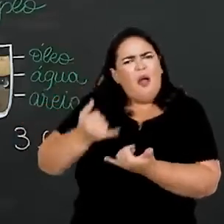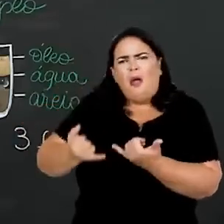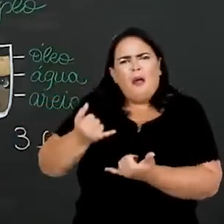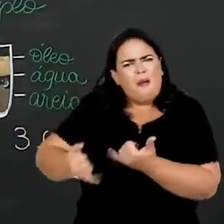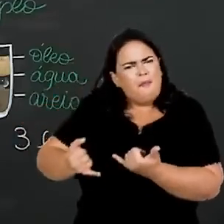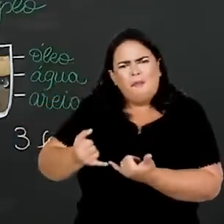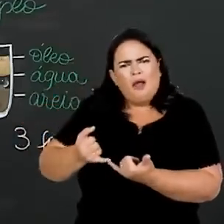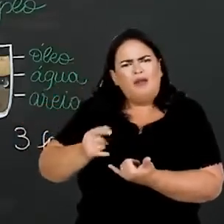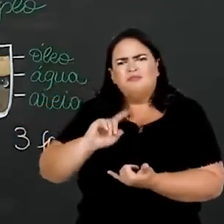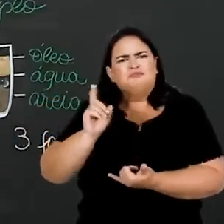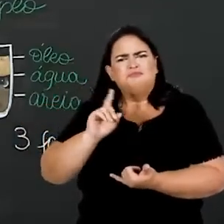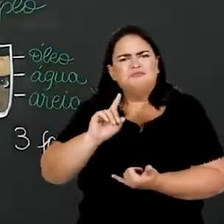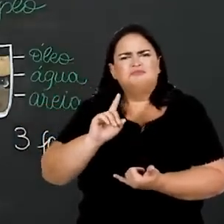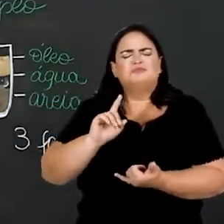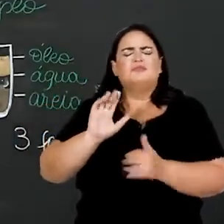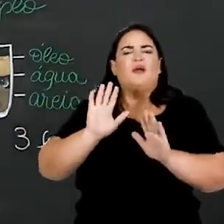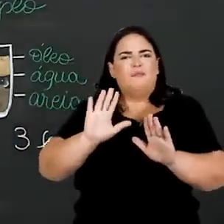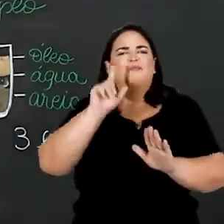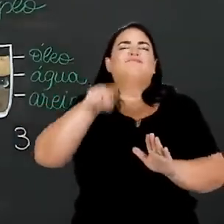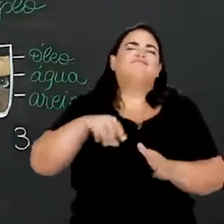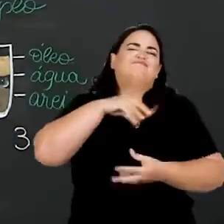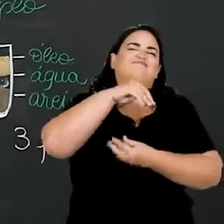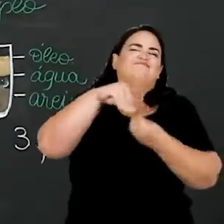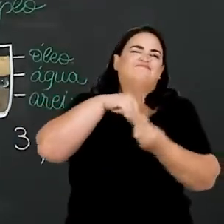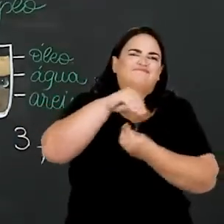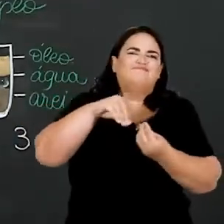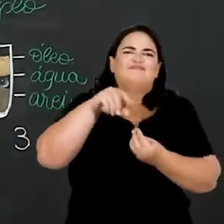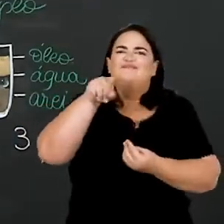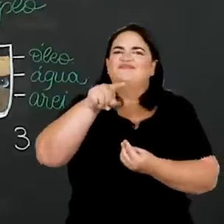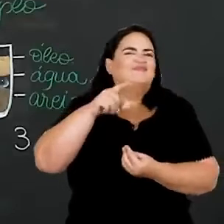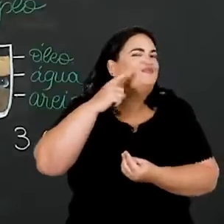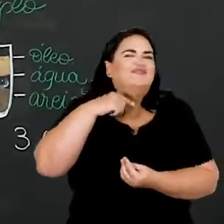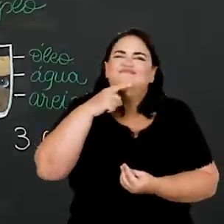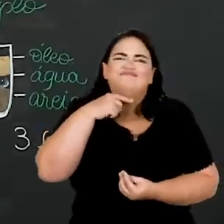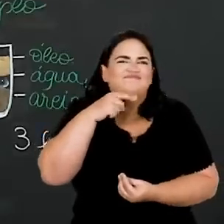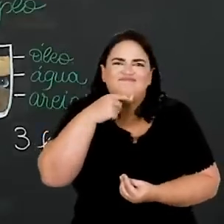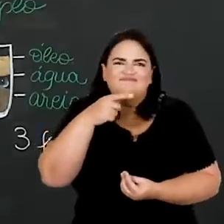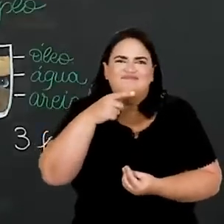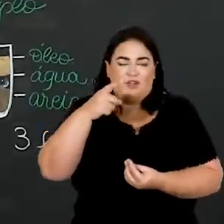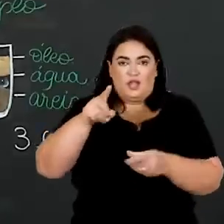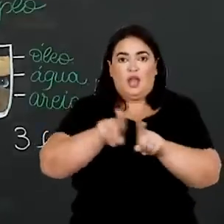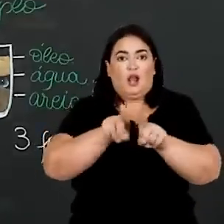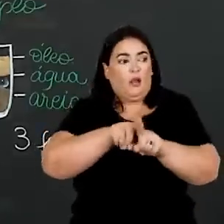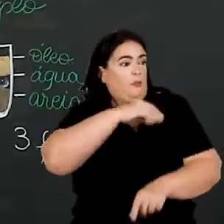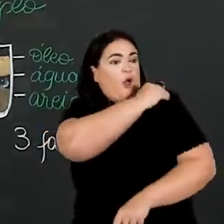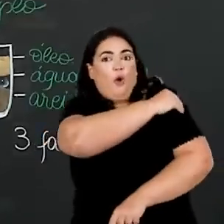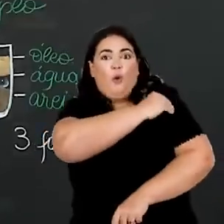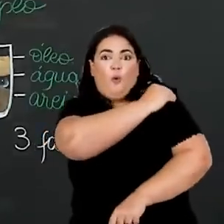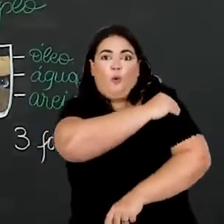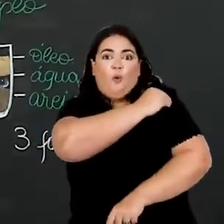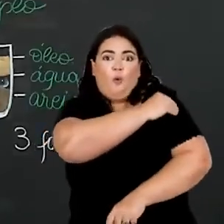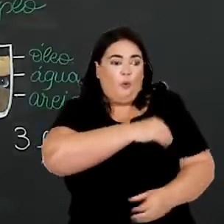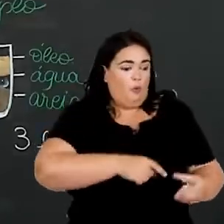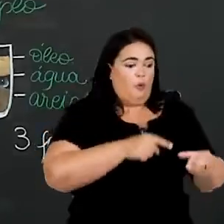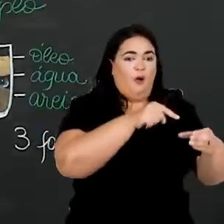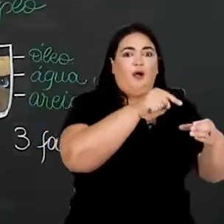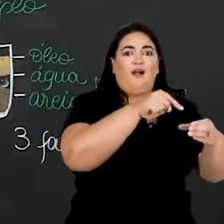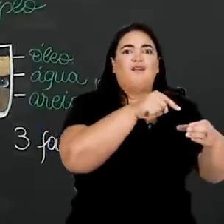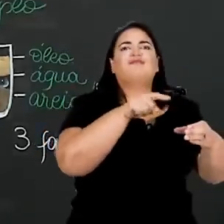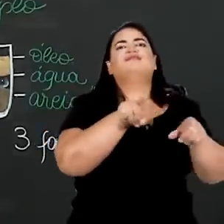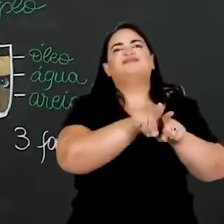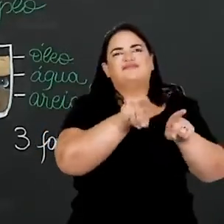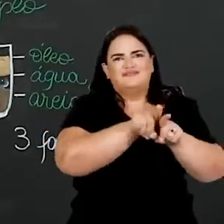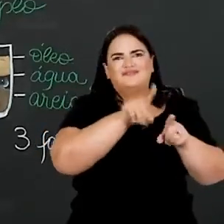uma mistura. Até, esse você não consegue identificar, mas é álcool. O álcool caseiro é uma mistura, porque eu